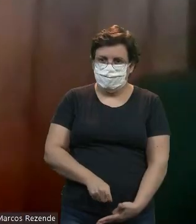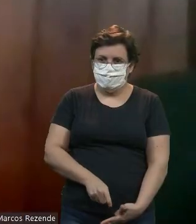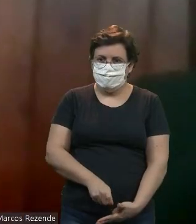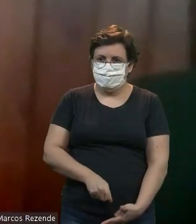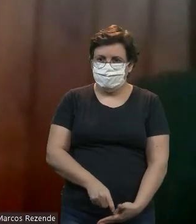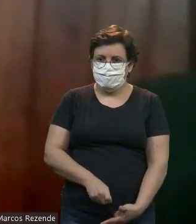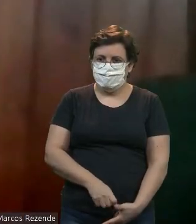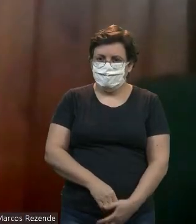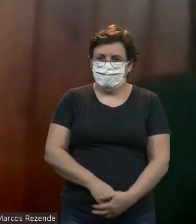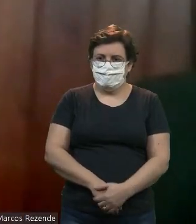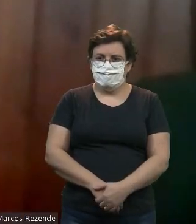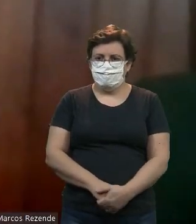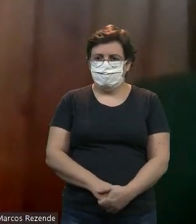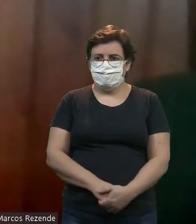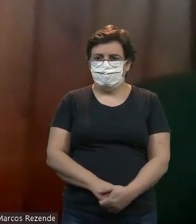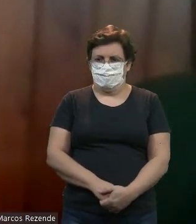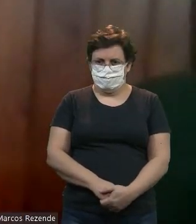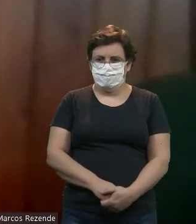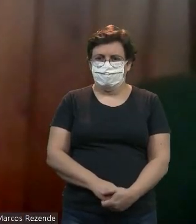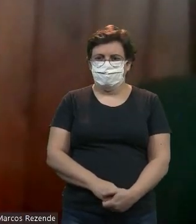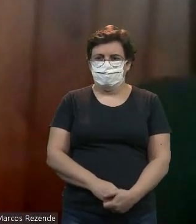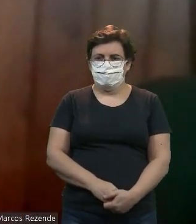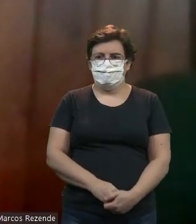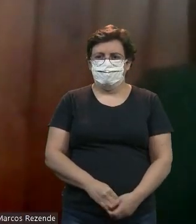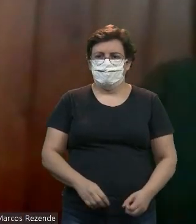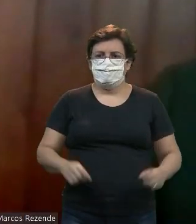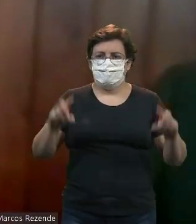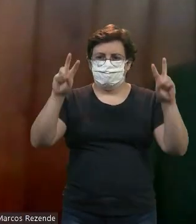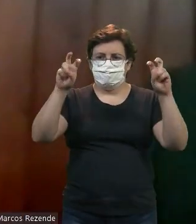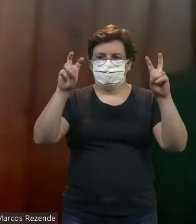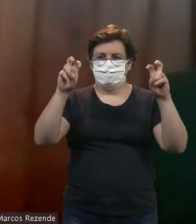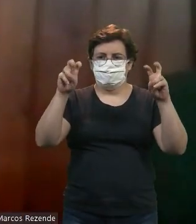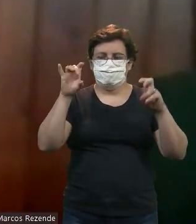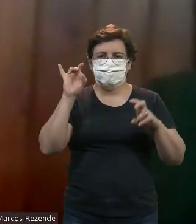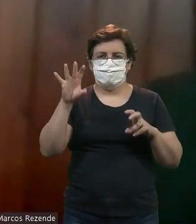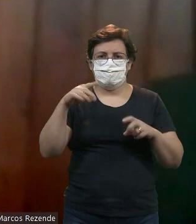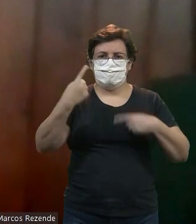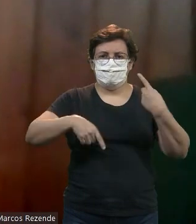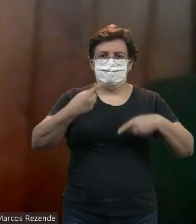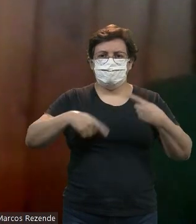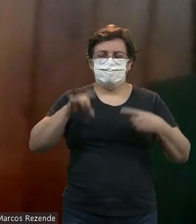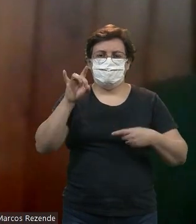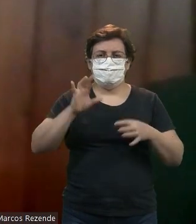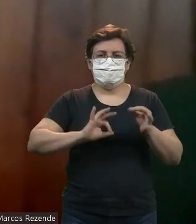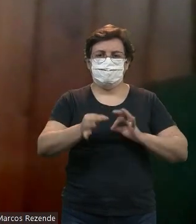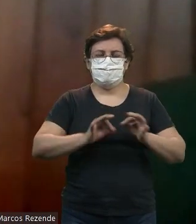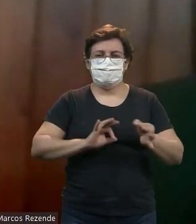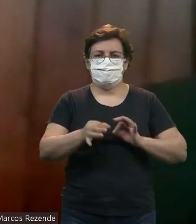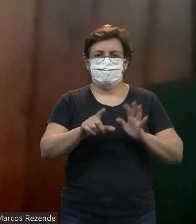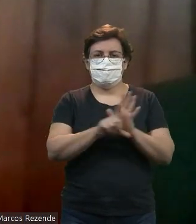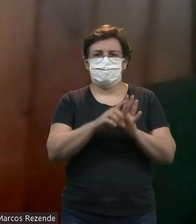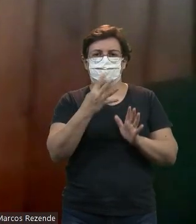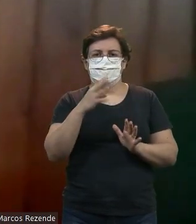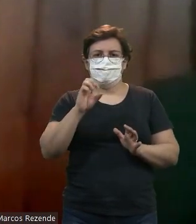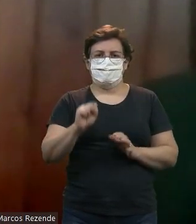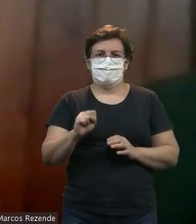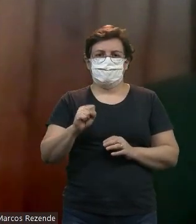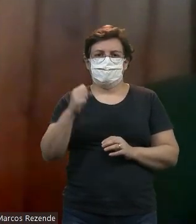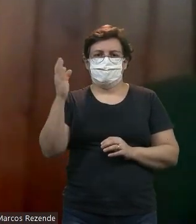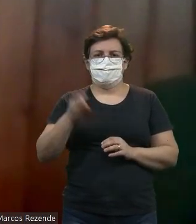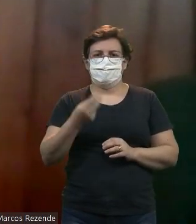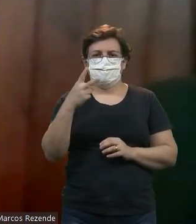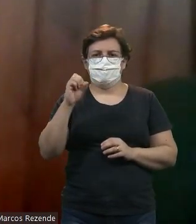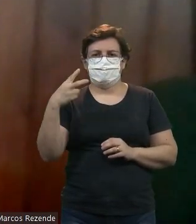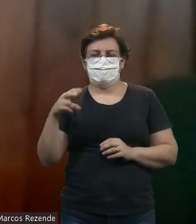Item único da ordem do dia. Discussão única do projeto de lei 48 de 2020